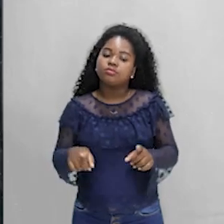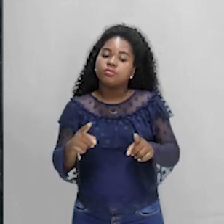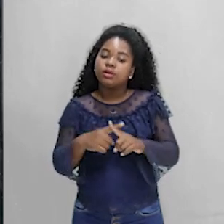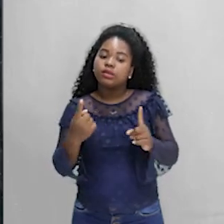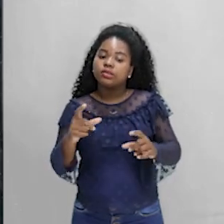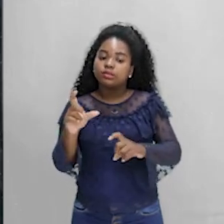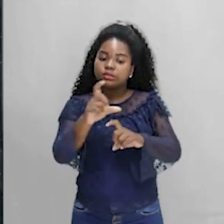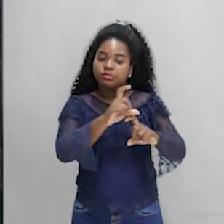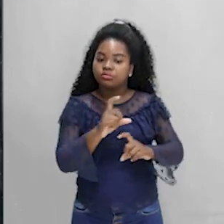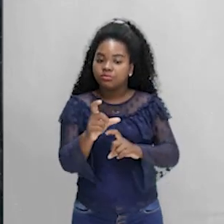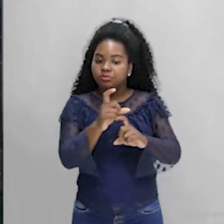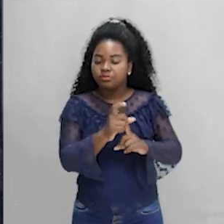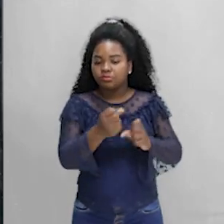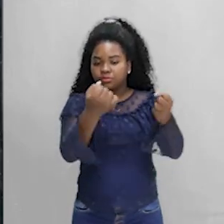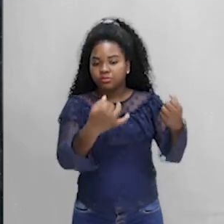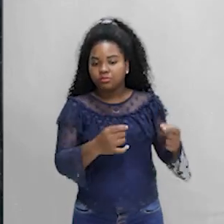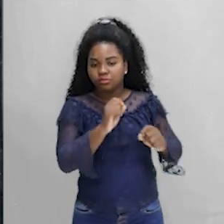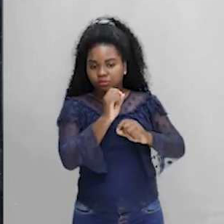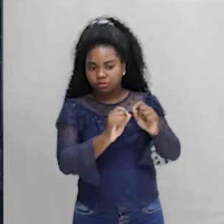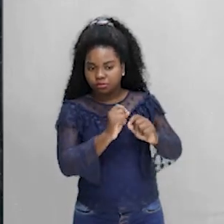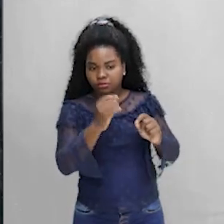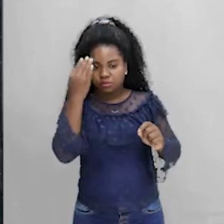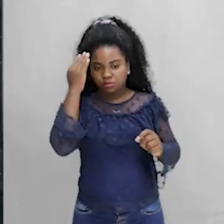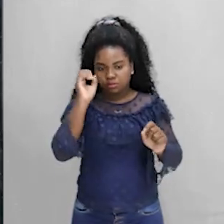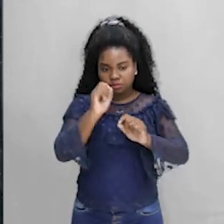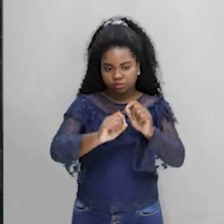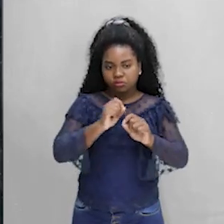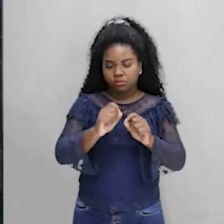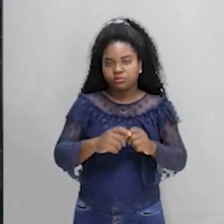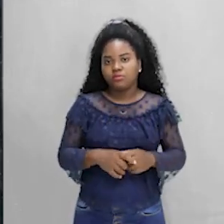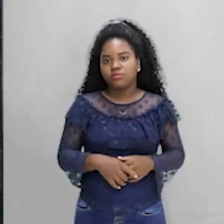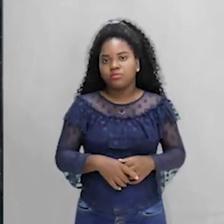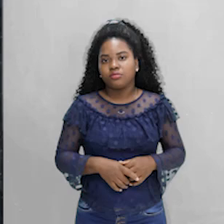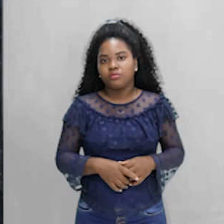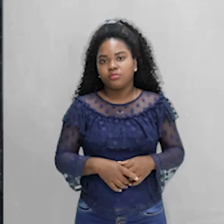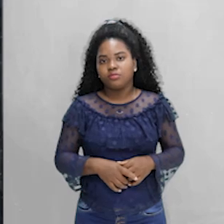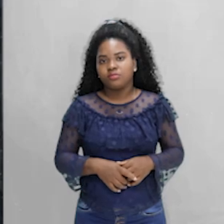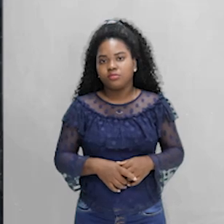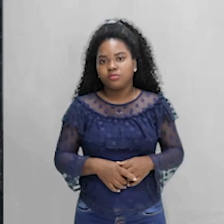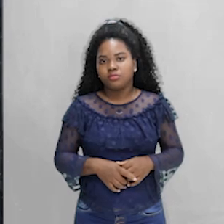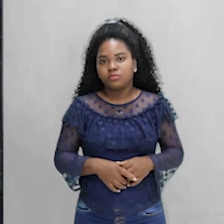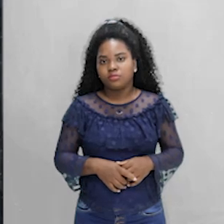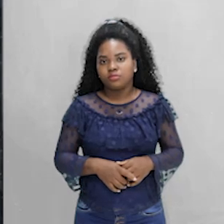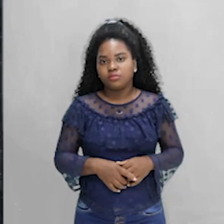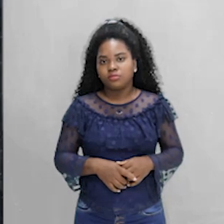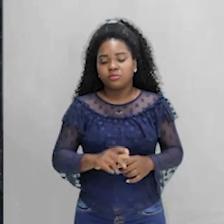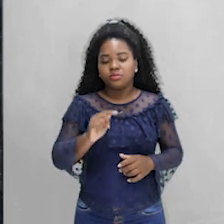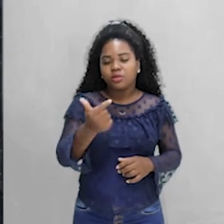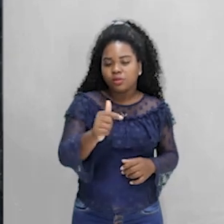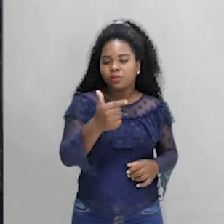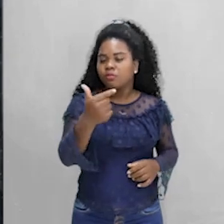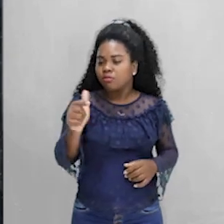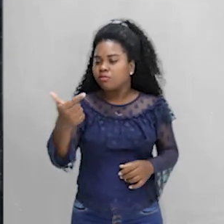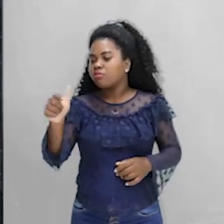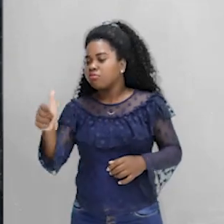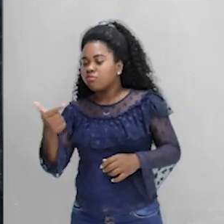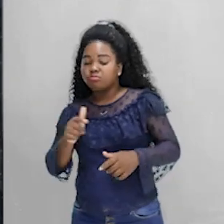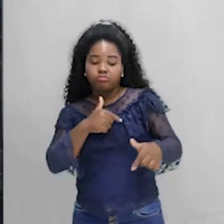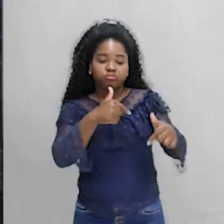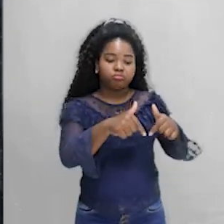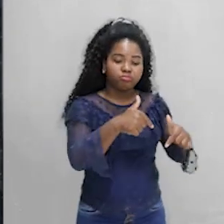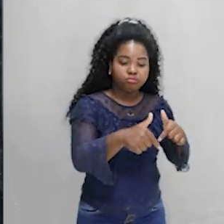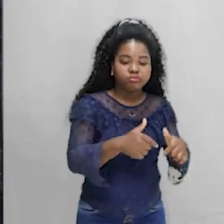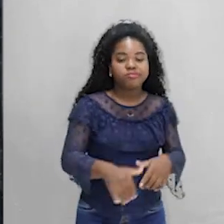vai nos levar para entender que, olha só, não há vagas, não há vagas, não há vagas.